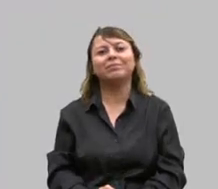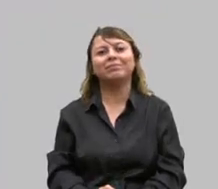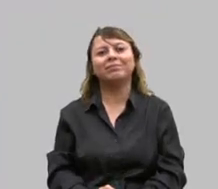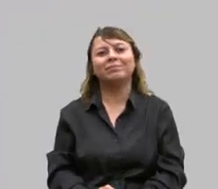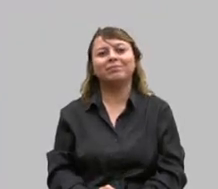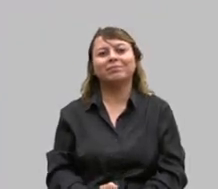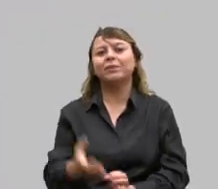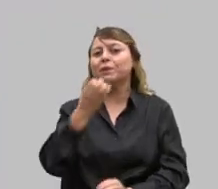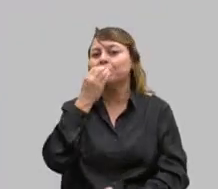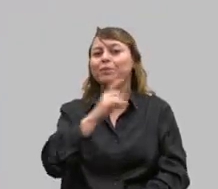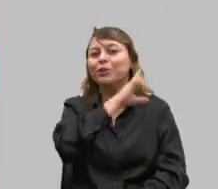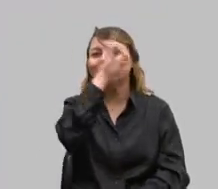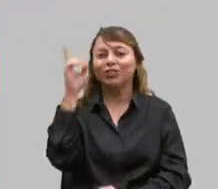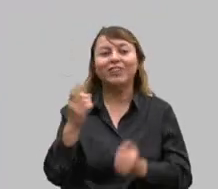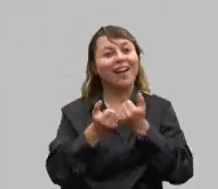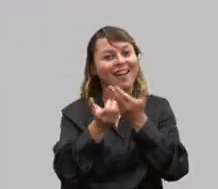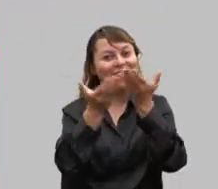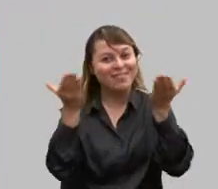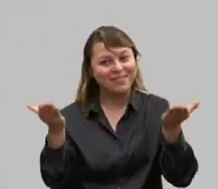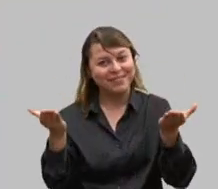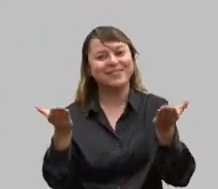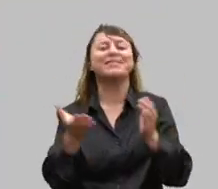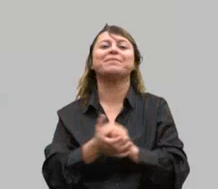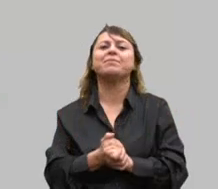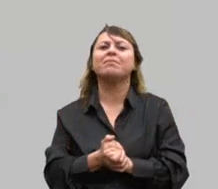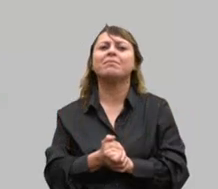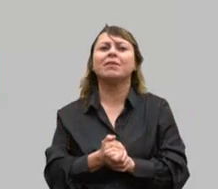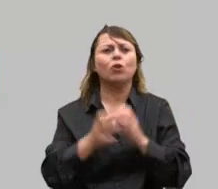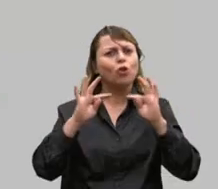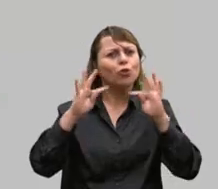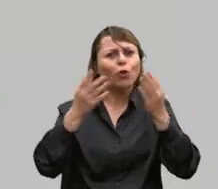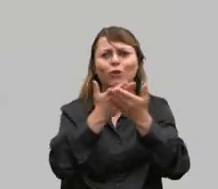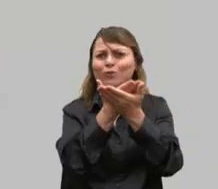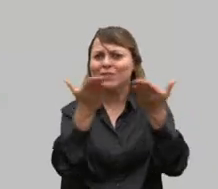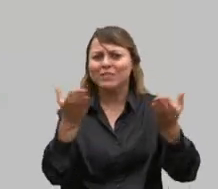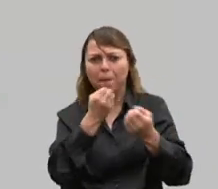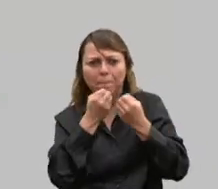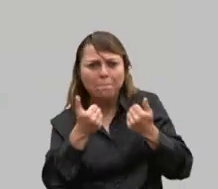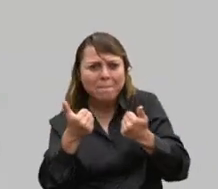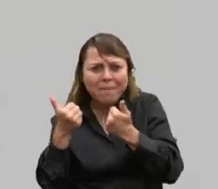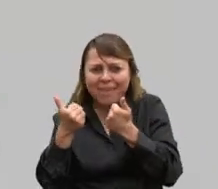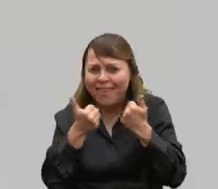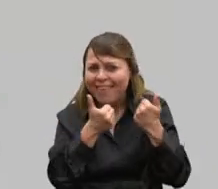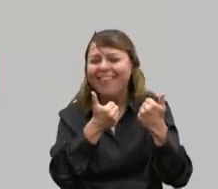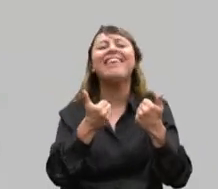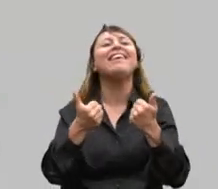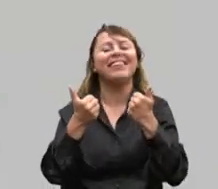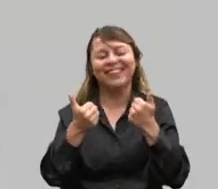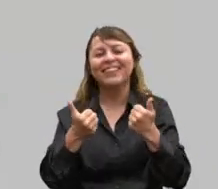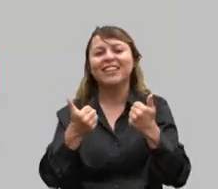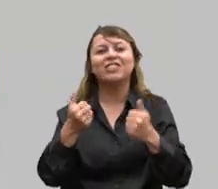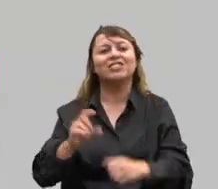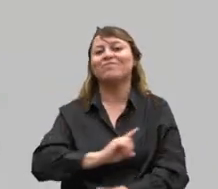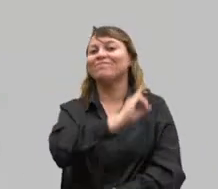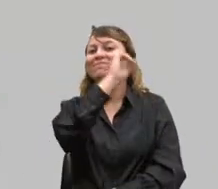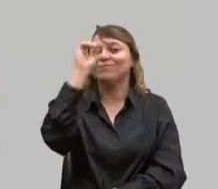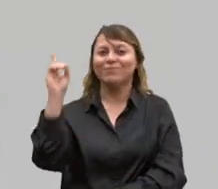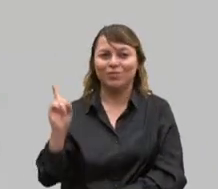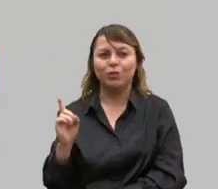Bom dia a todos espero que estejam todos muito bem nessa excelente dia